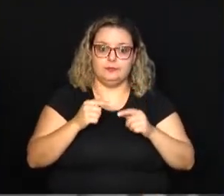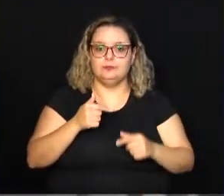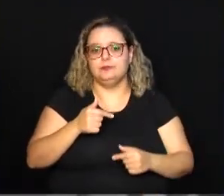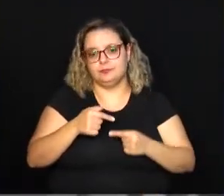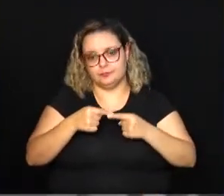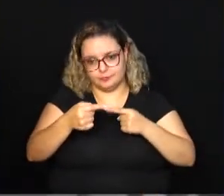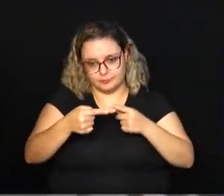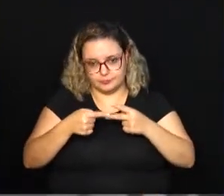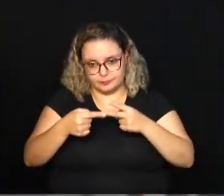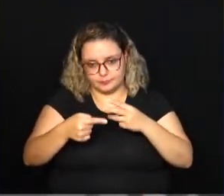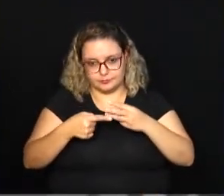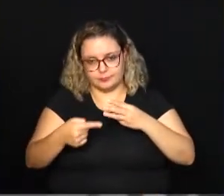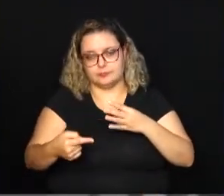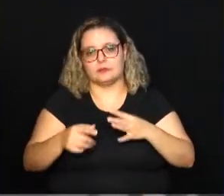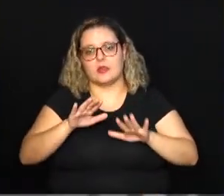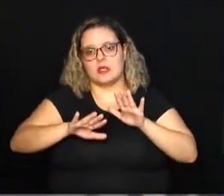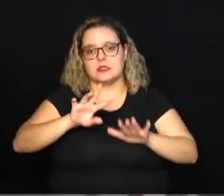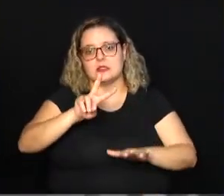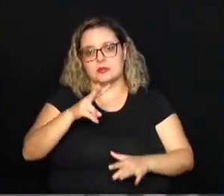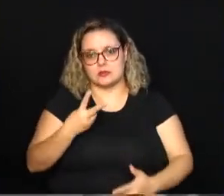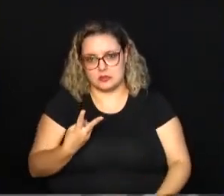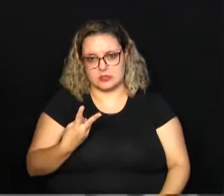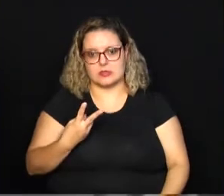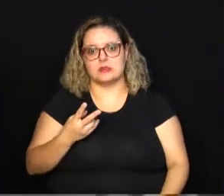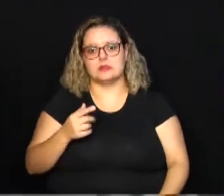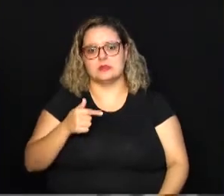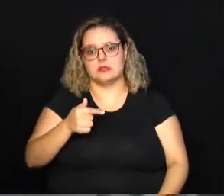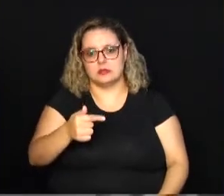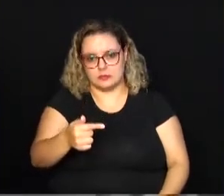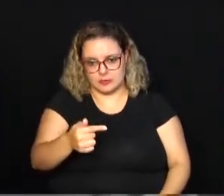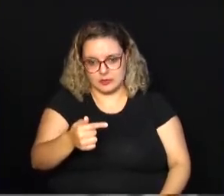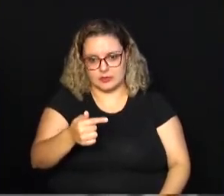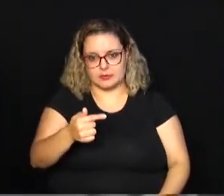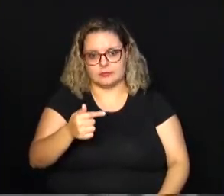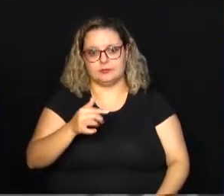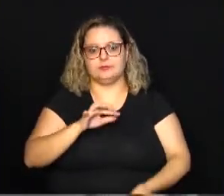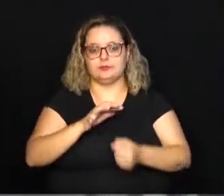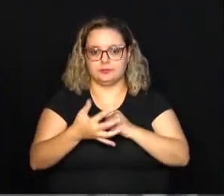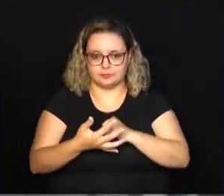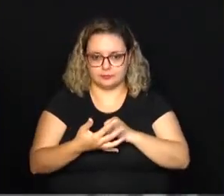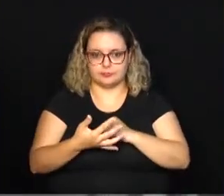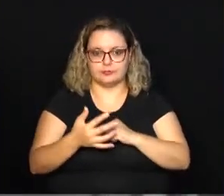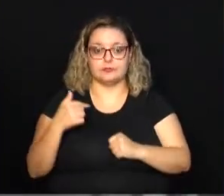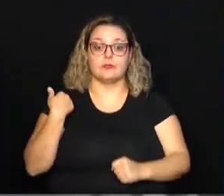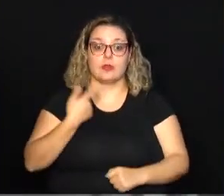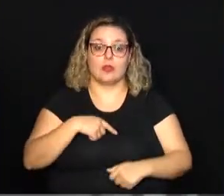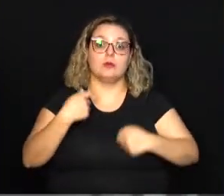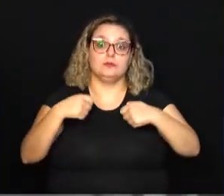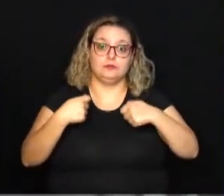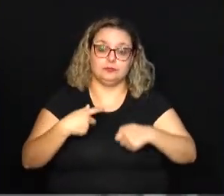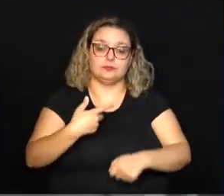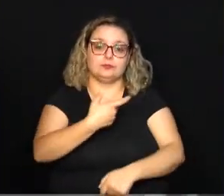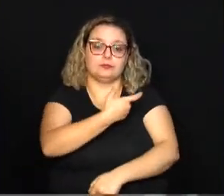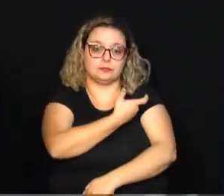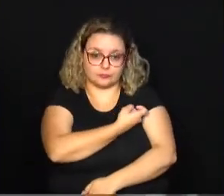2 vezes por semana, tratando de Covid, mas isso está no radar porque nós precisamos vacinar.